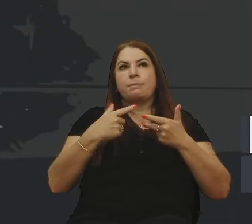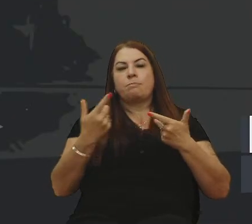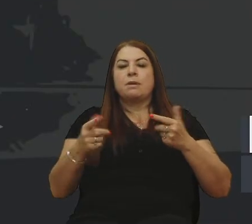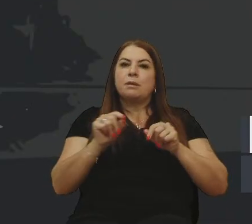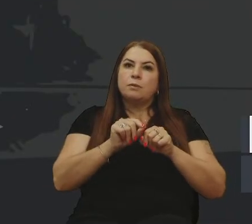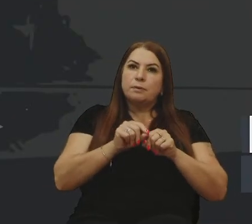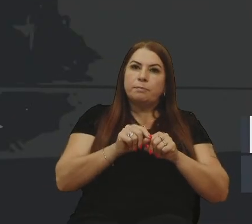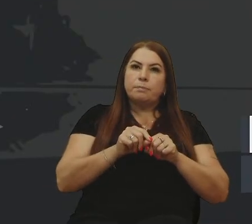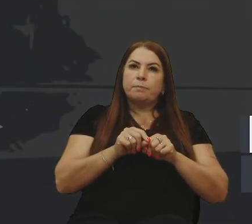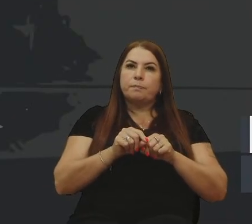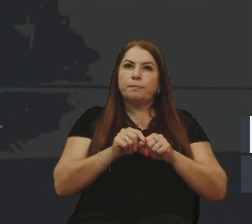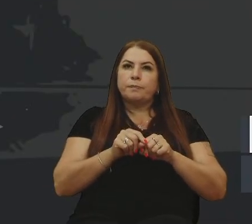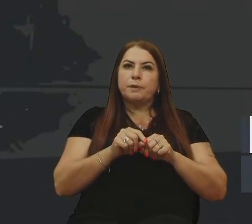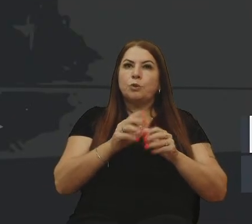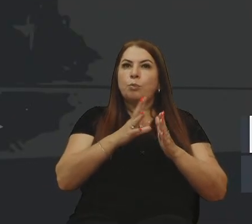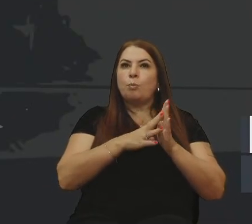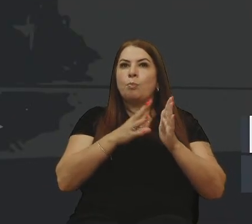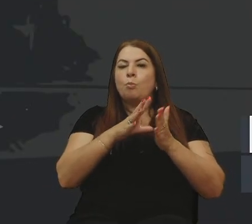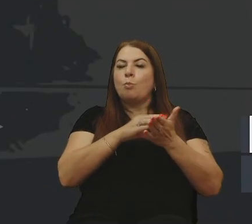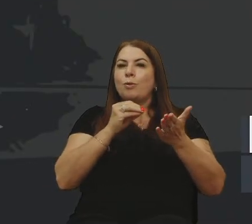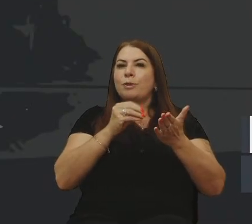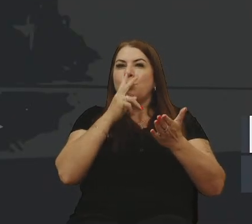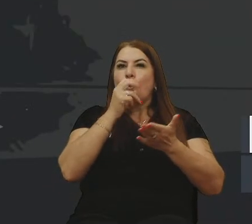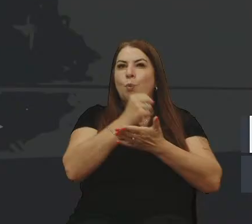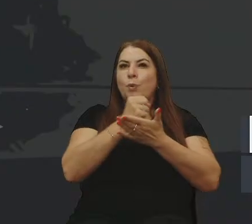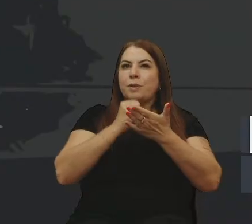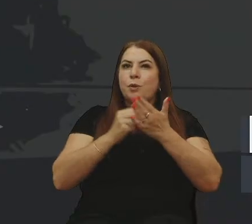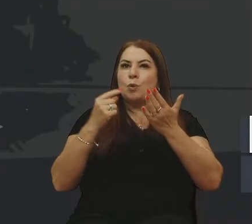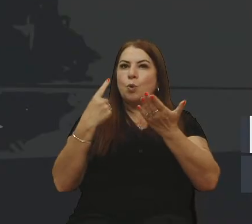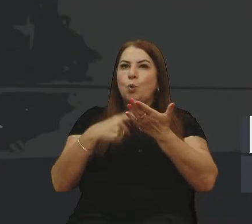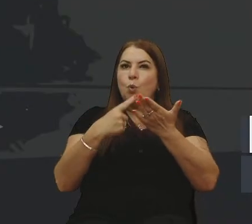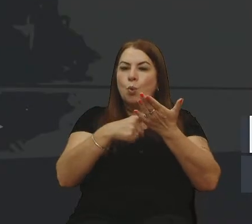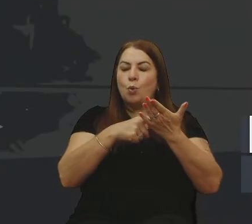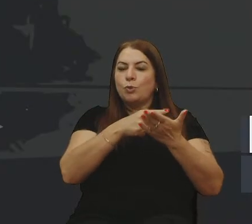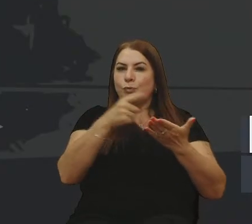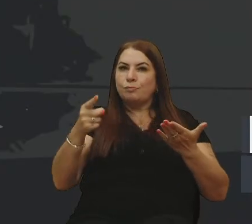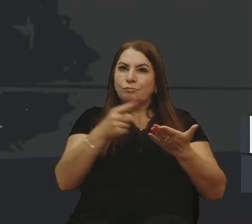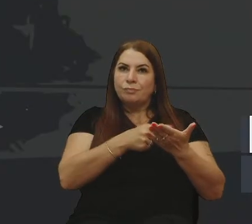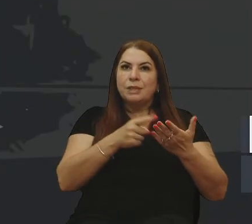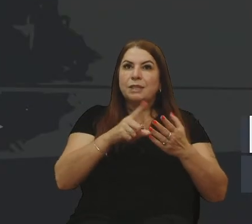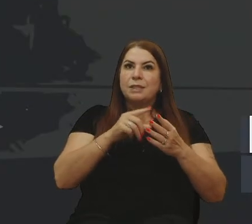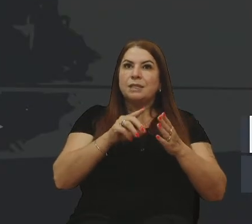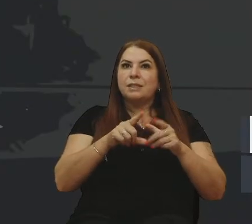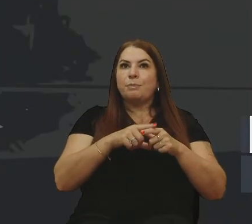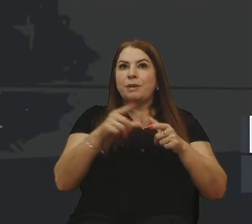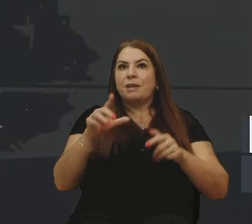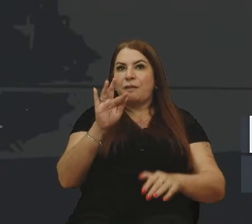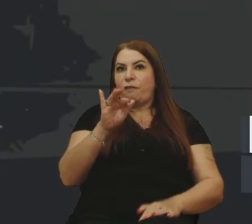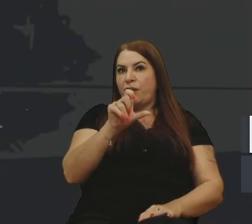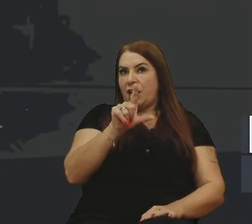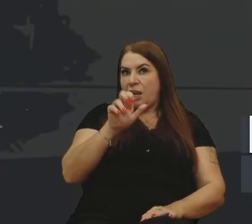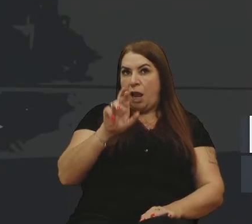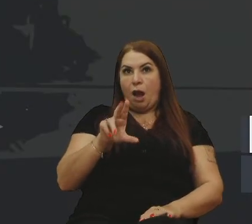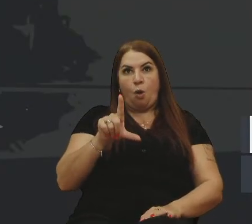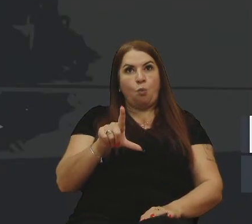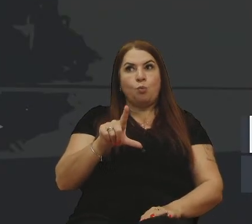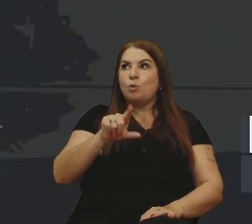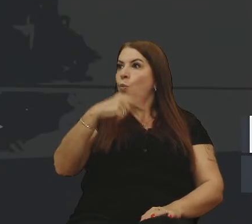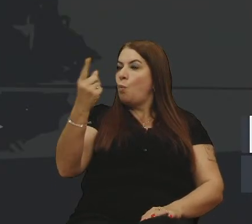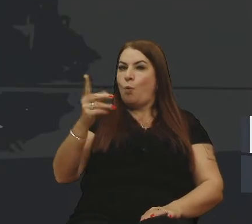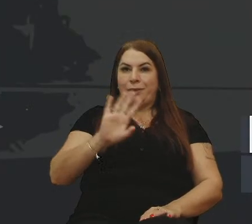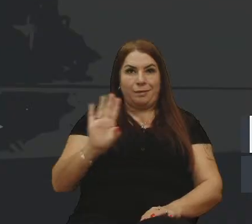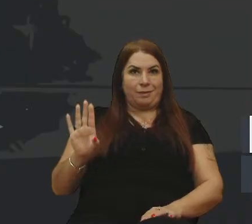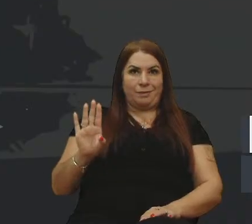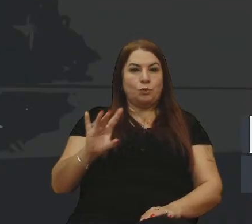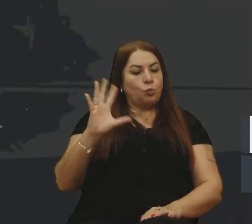fica num modelo de contrato, né? Ou seja, um acordo entre as partes. Se você for crescer por filial, já é outra configuração. Todas